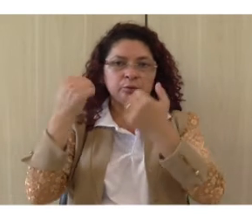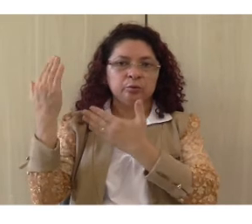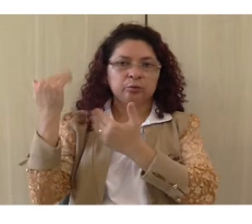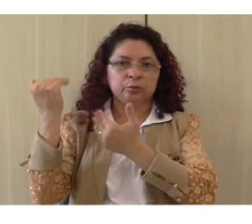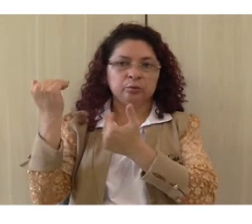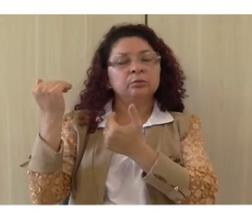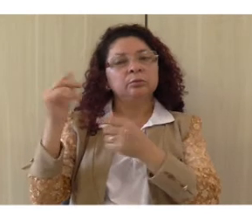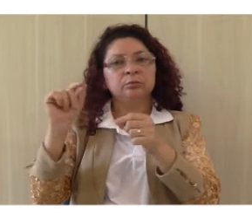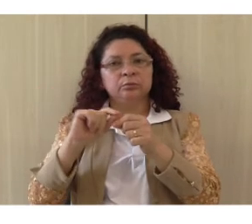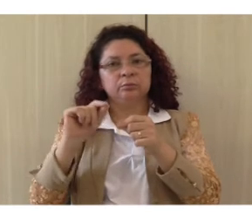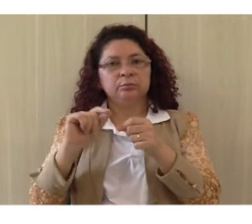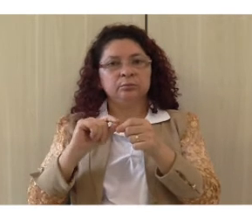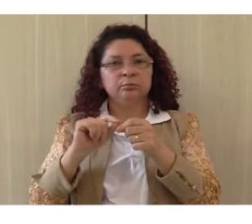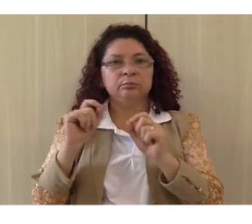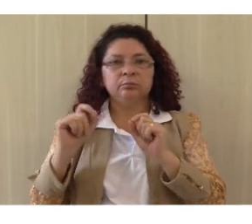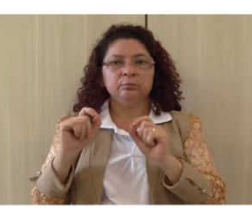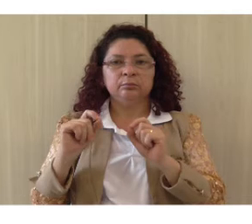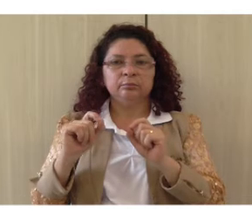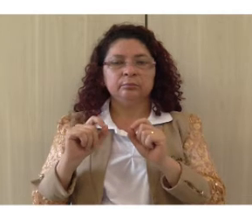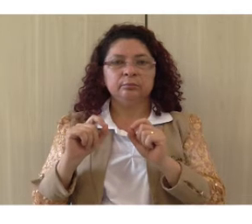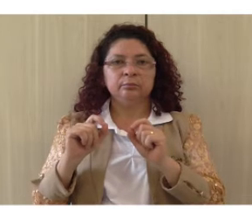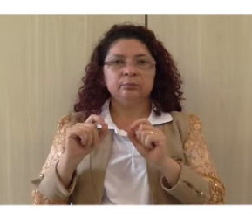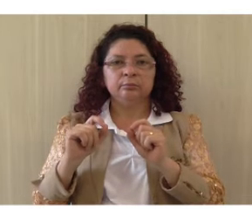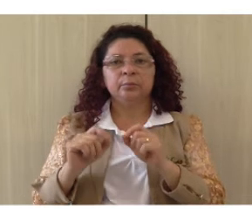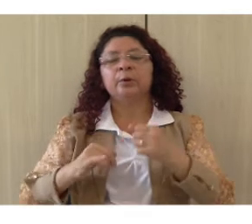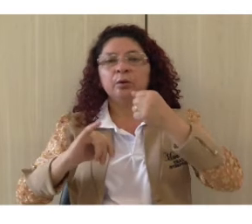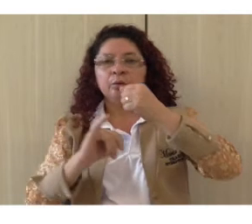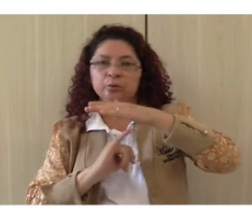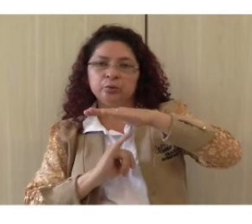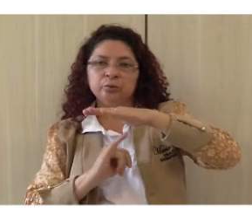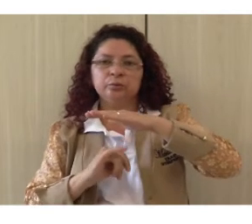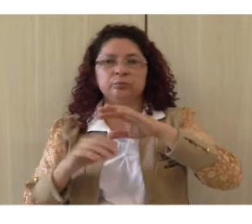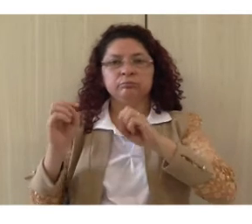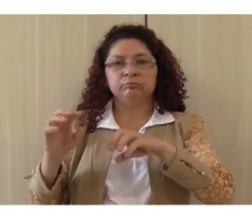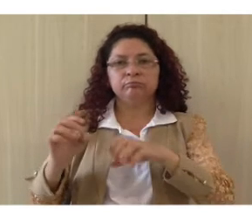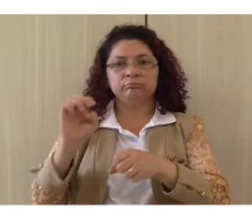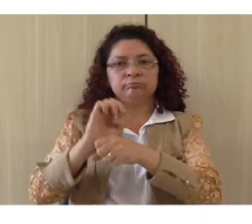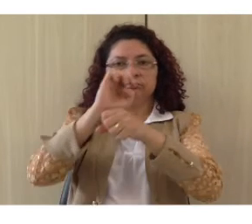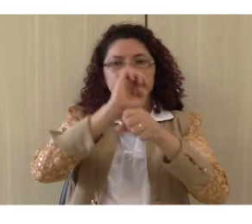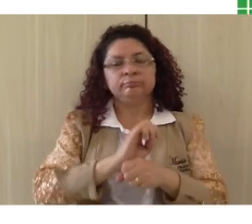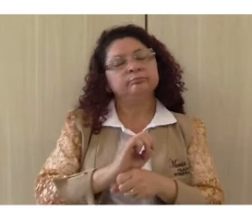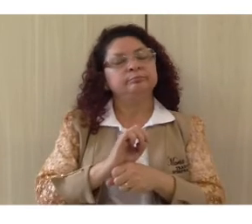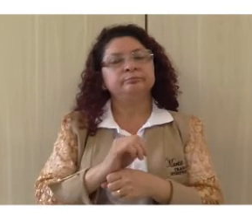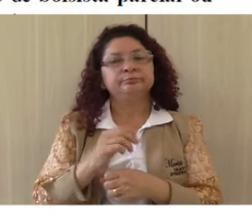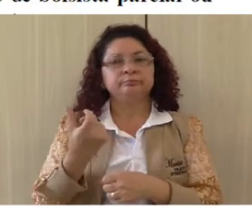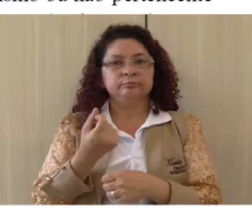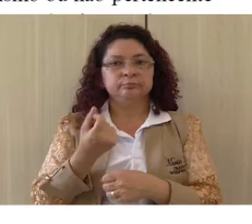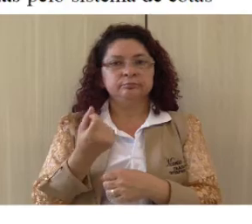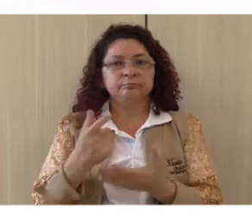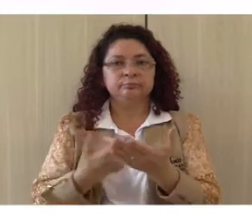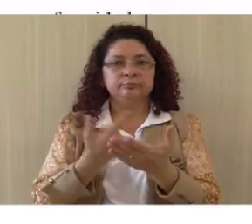e adultos realizados pelos sistemas estaduais de ensino. Página 6.